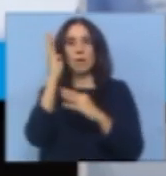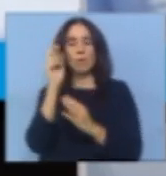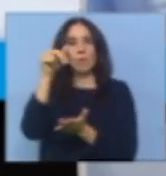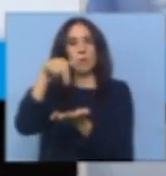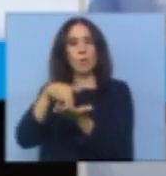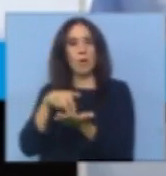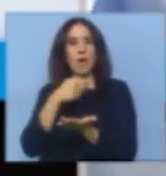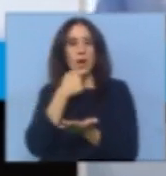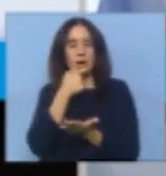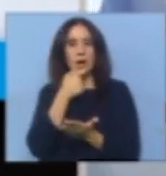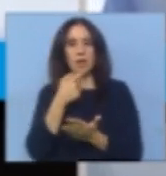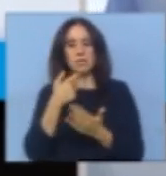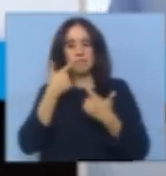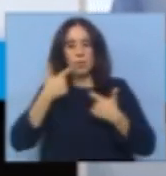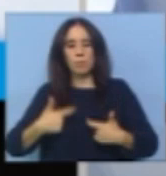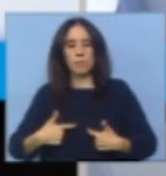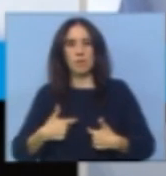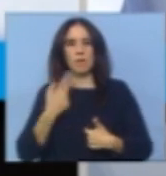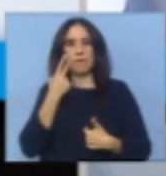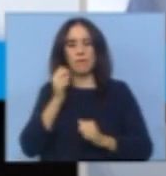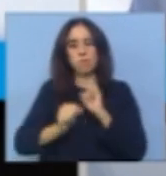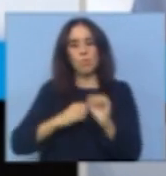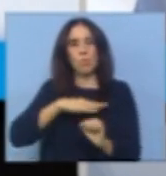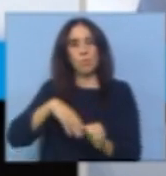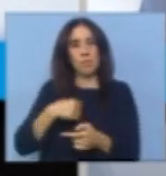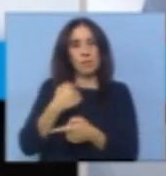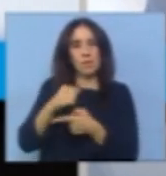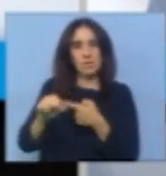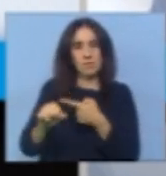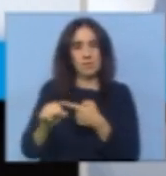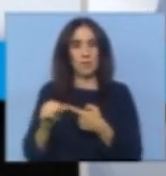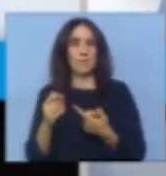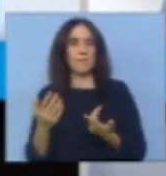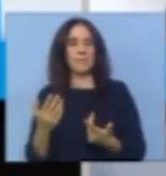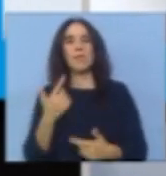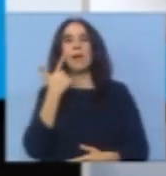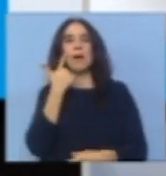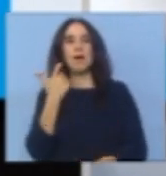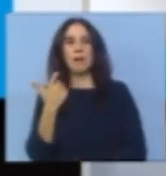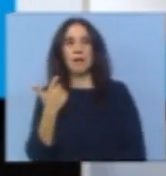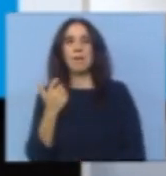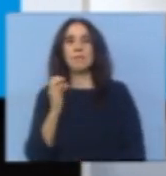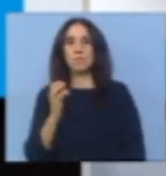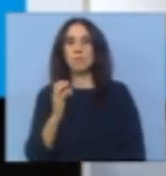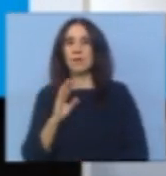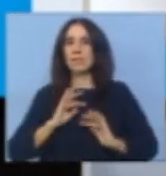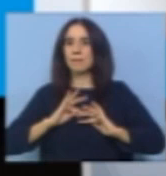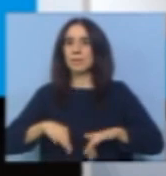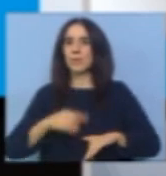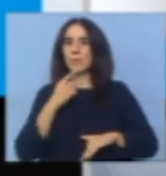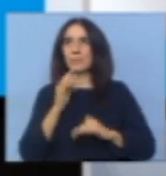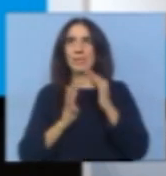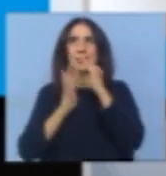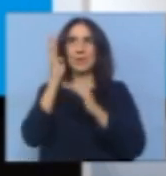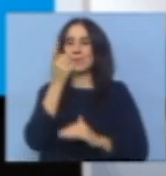pela negação da corporeidade, da vivência no mundo, não é? Provavelmente vai chegar a uma grande depressão, não ao céu,